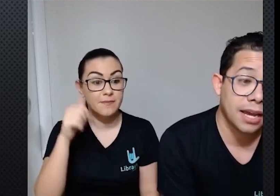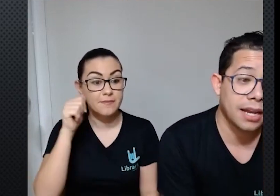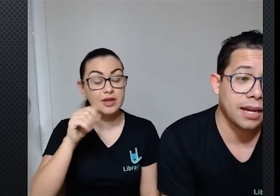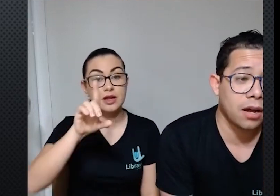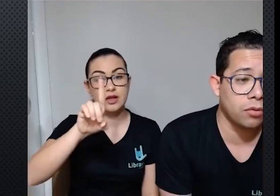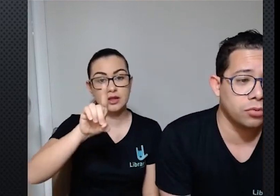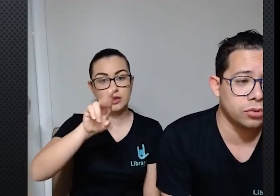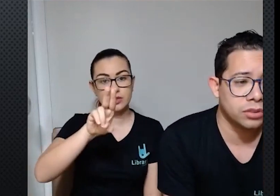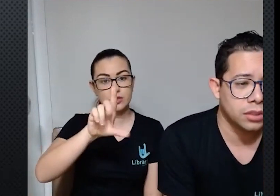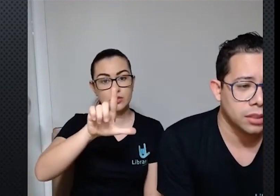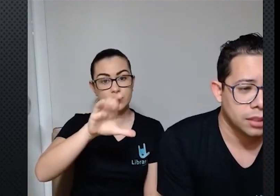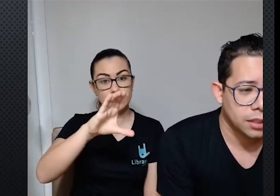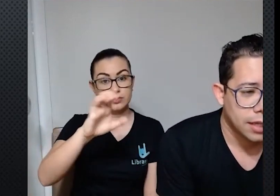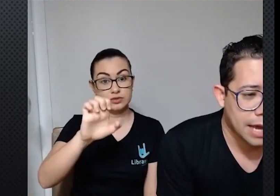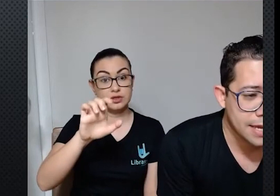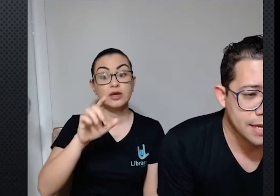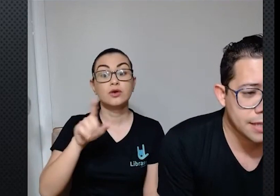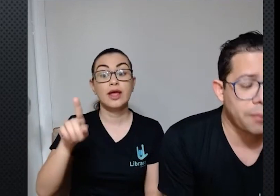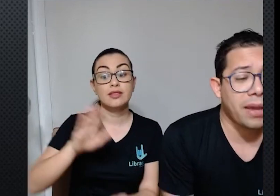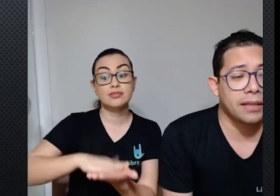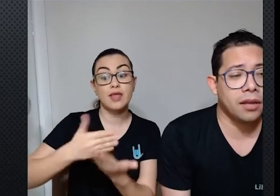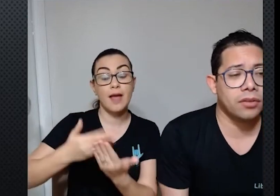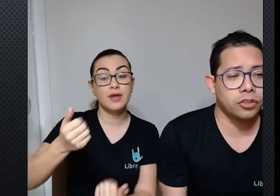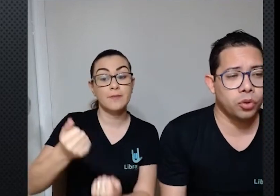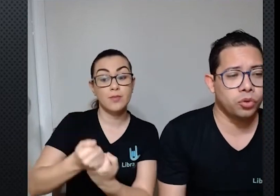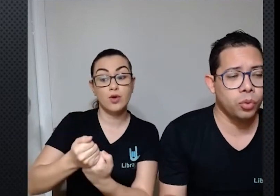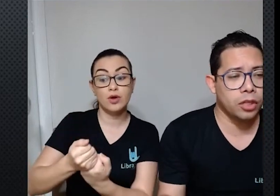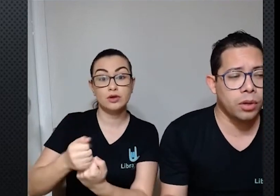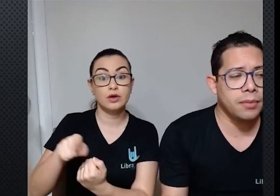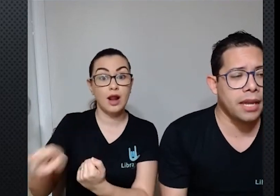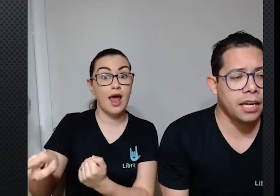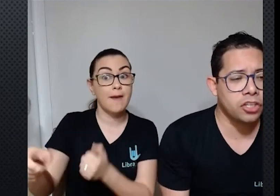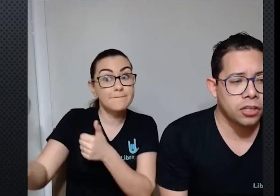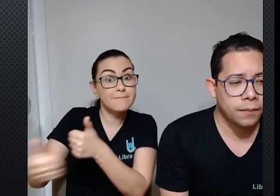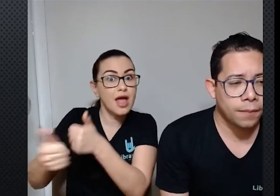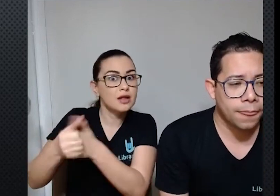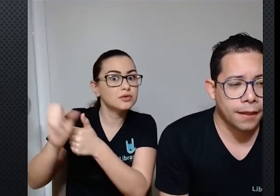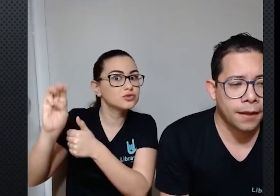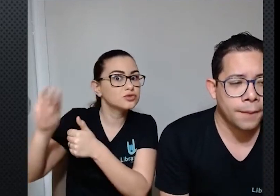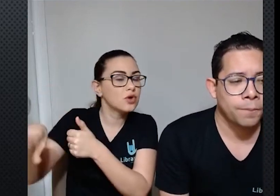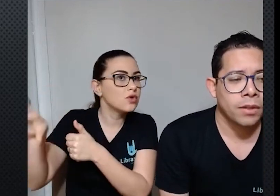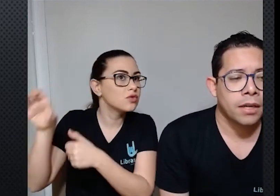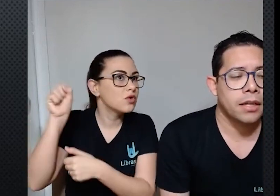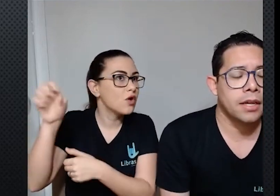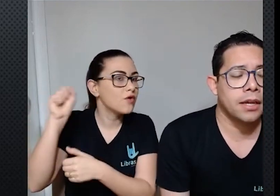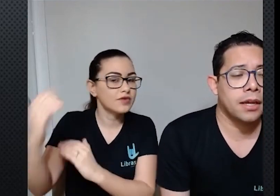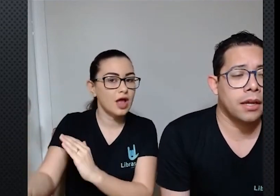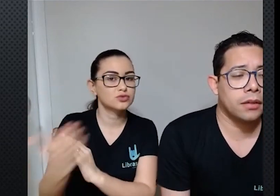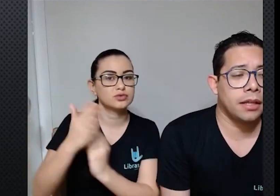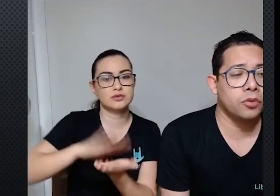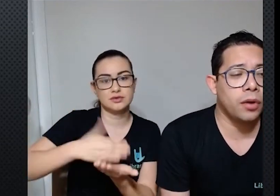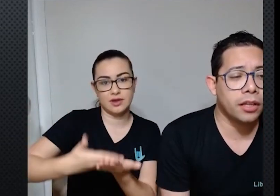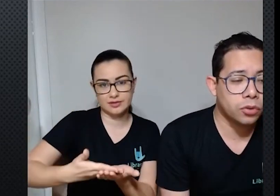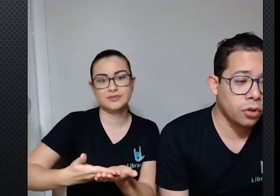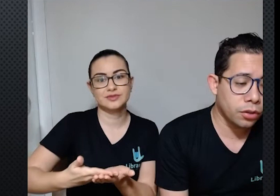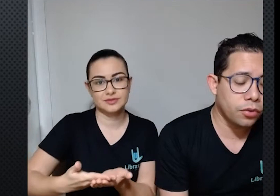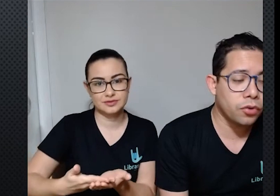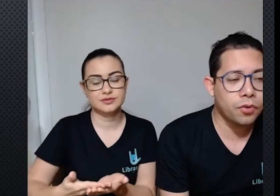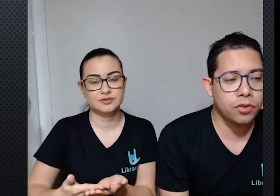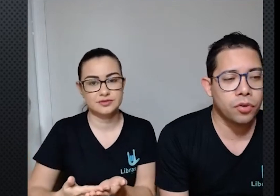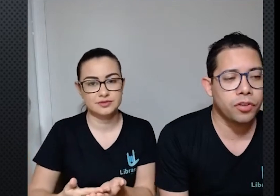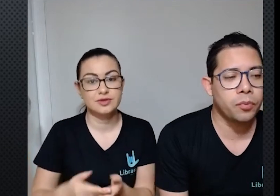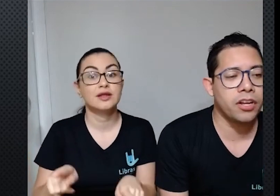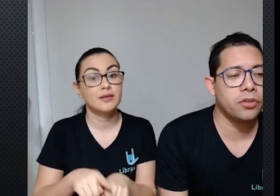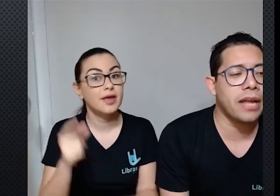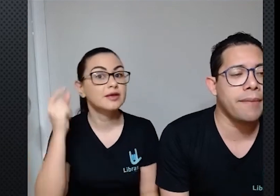Dulce. Legal, Dulce. Aí, dependendo da estrutura do ambiente, né? Tendo o retorno e o